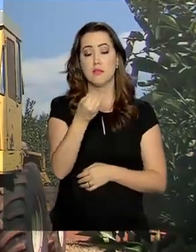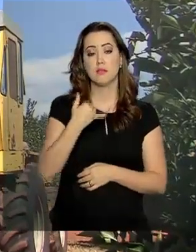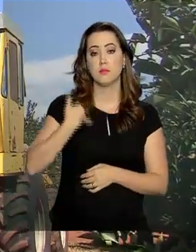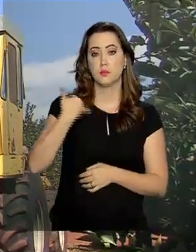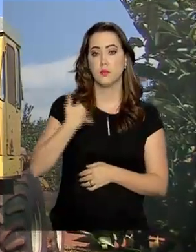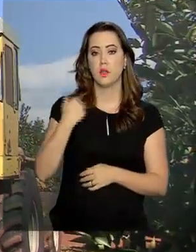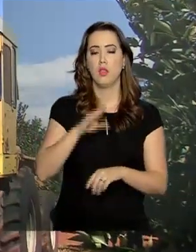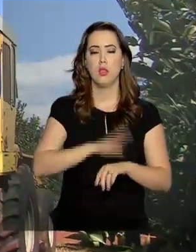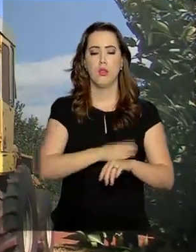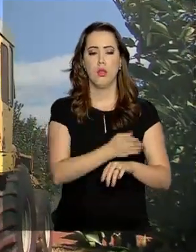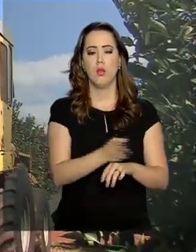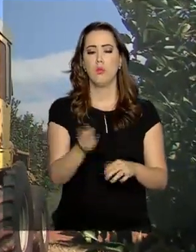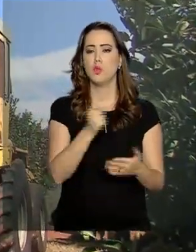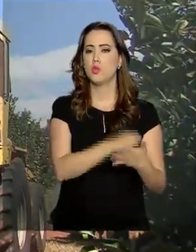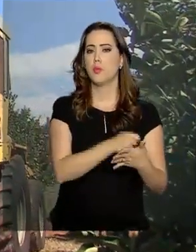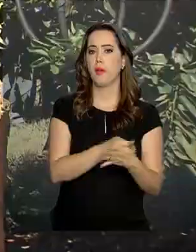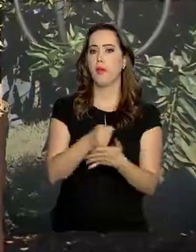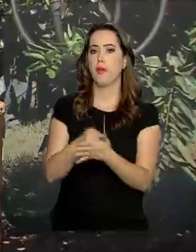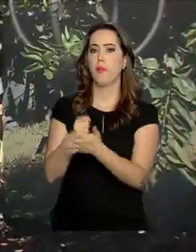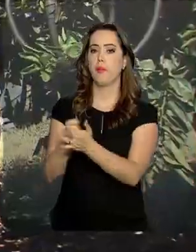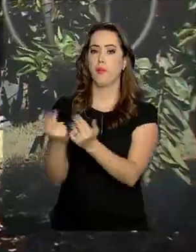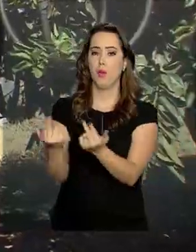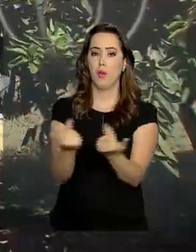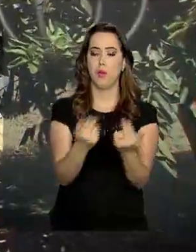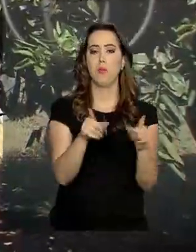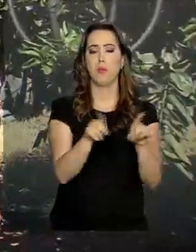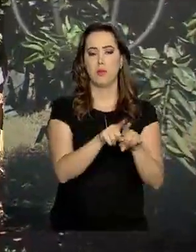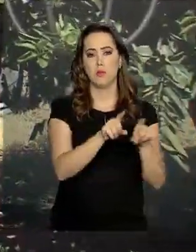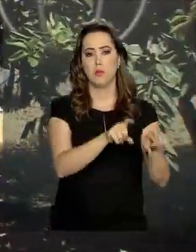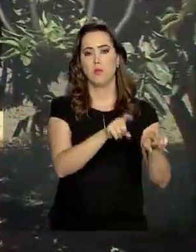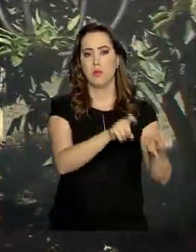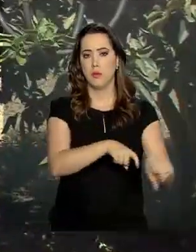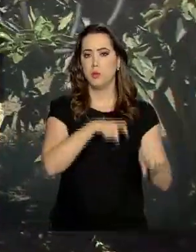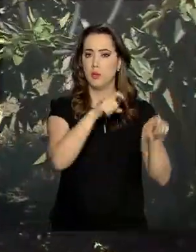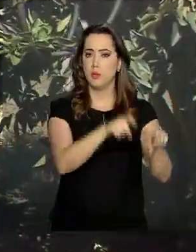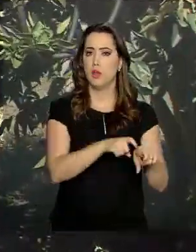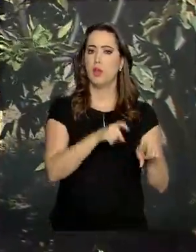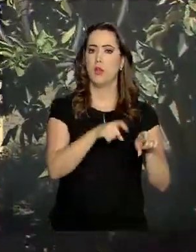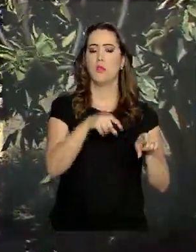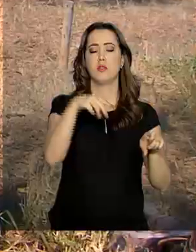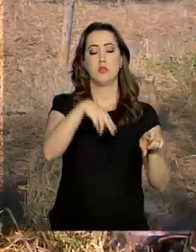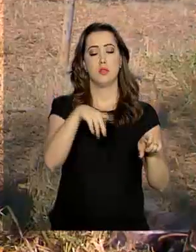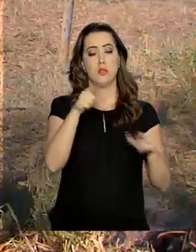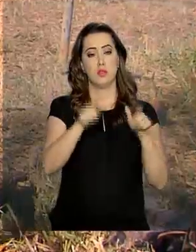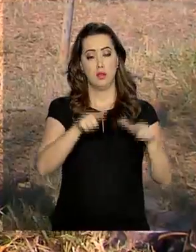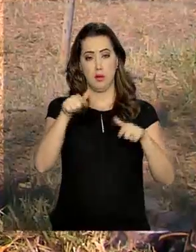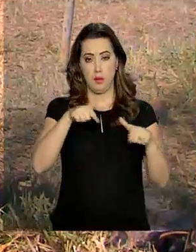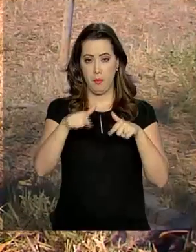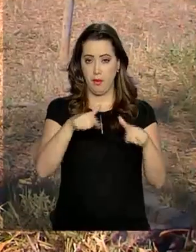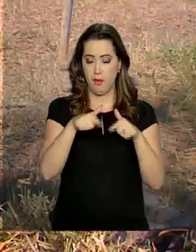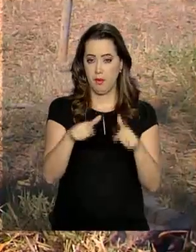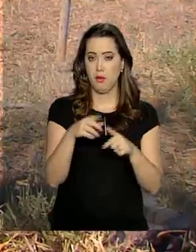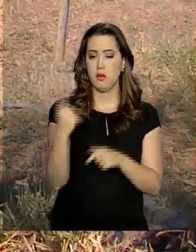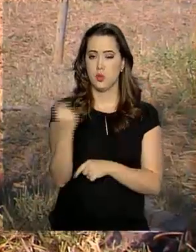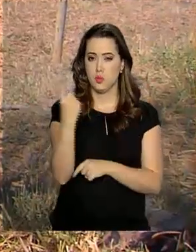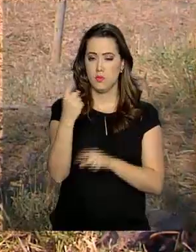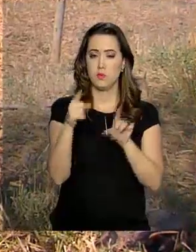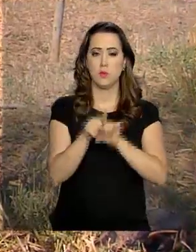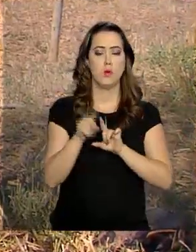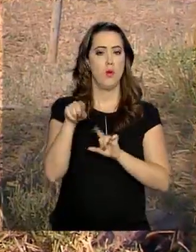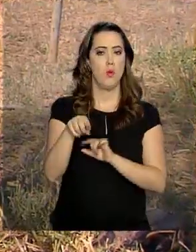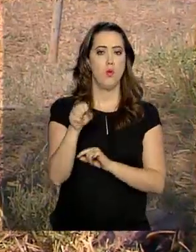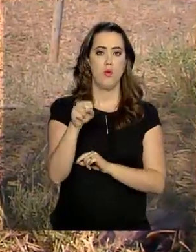tempo de contribuição também será o mesmo para empregados rurais, contribuintes individuais e avulsos, ou para quem